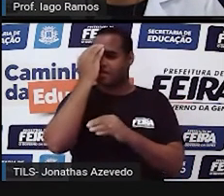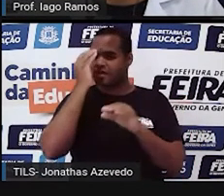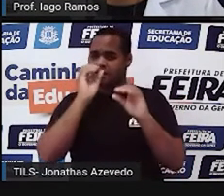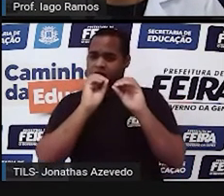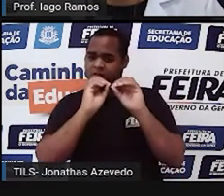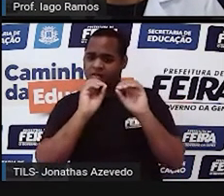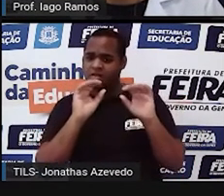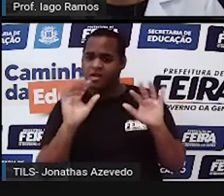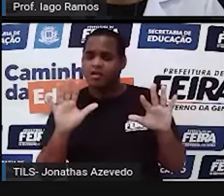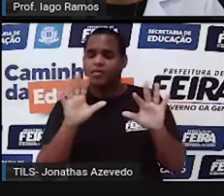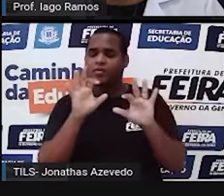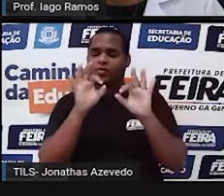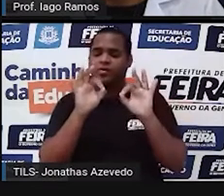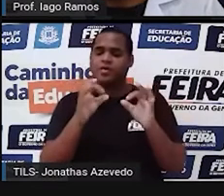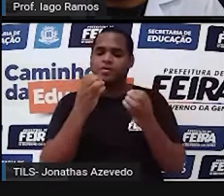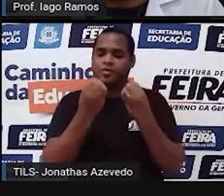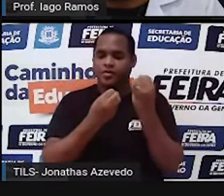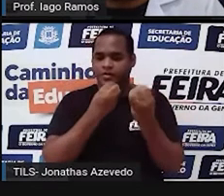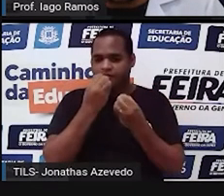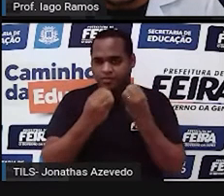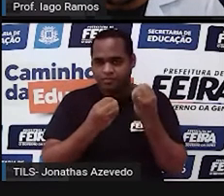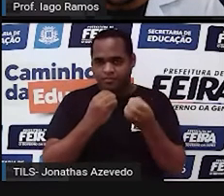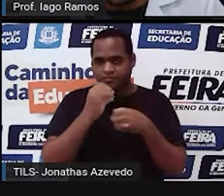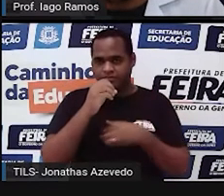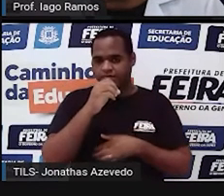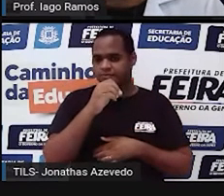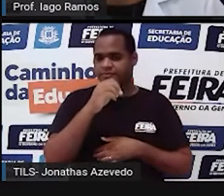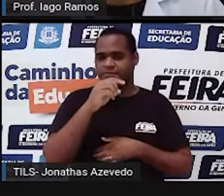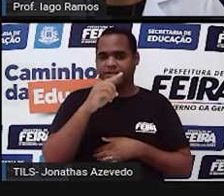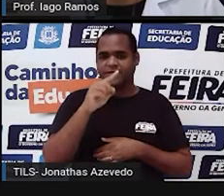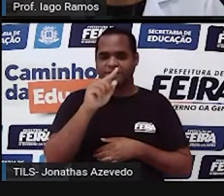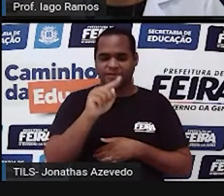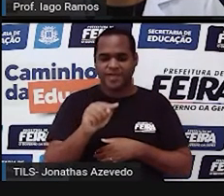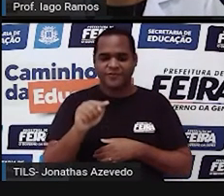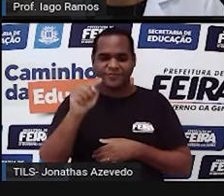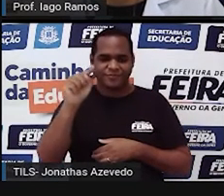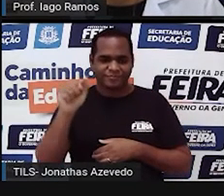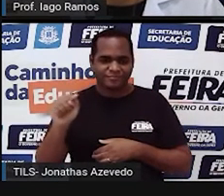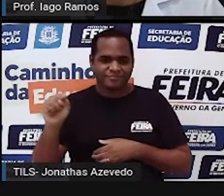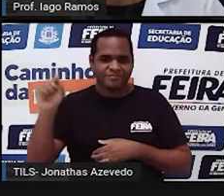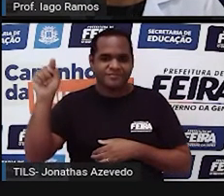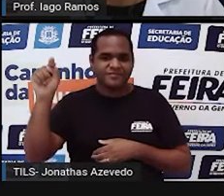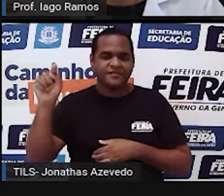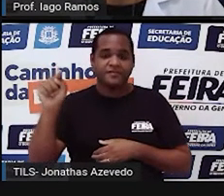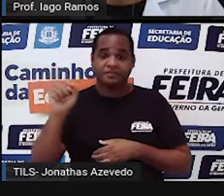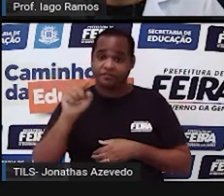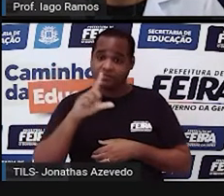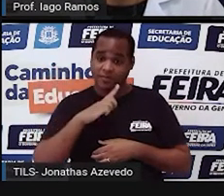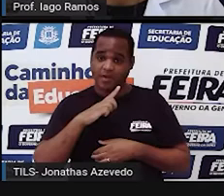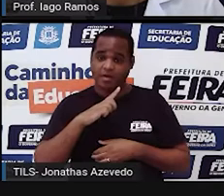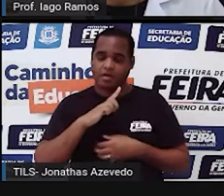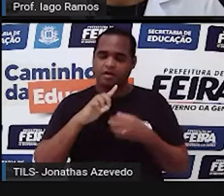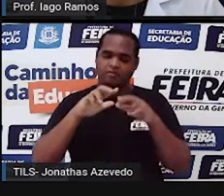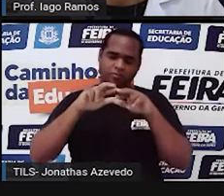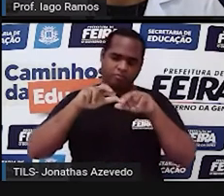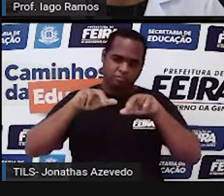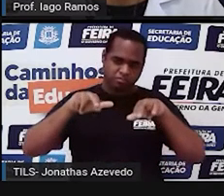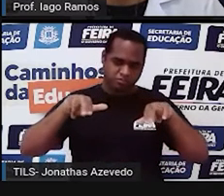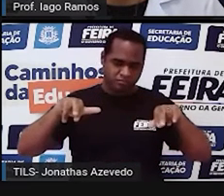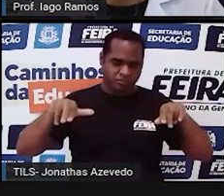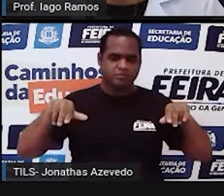essa coisa chamada gráfico. Pois é, e a gente vê gráficos, né,